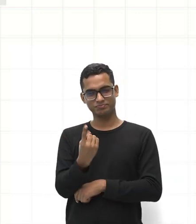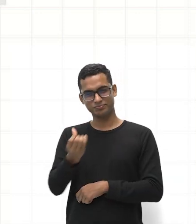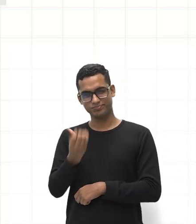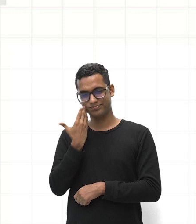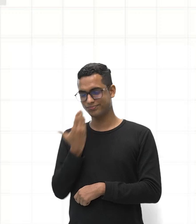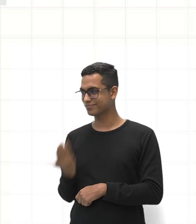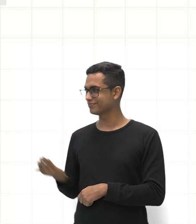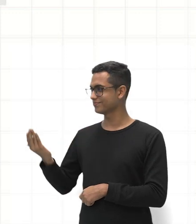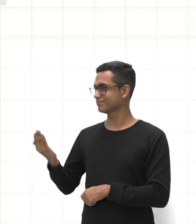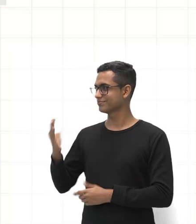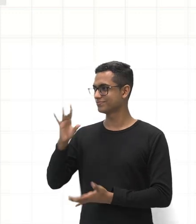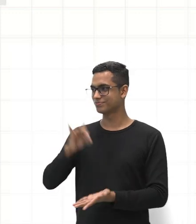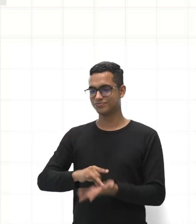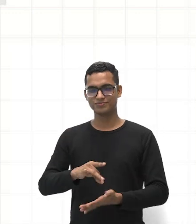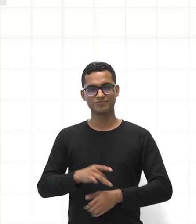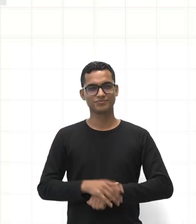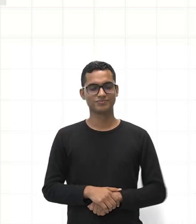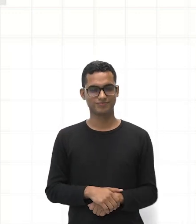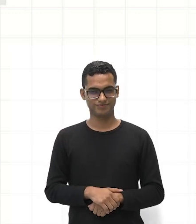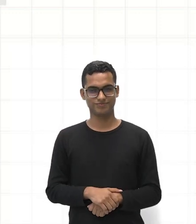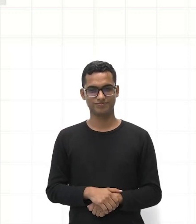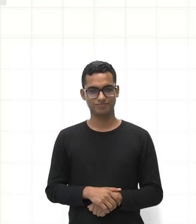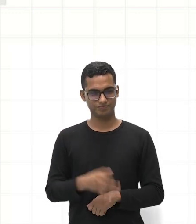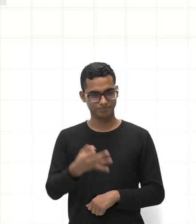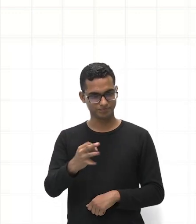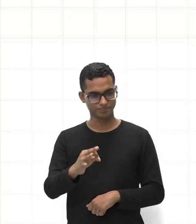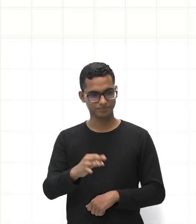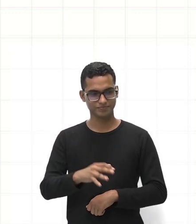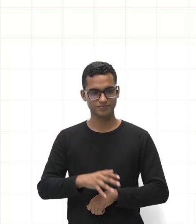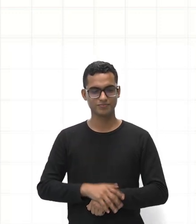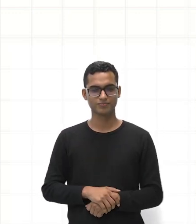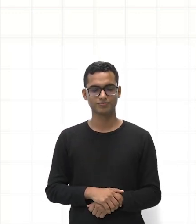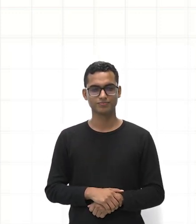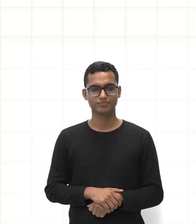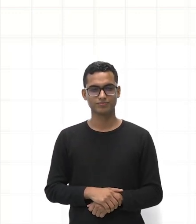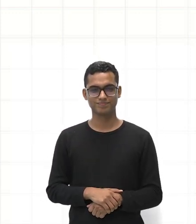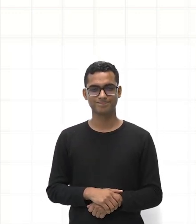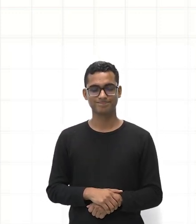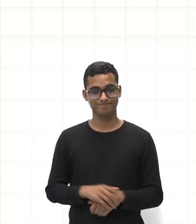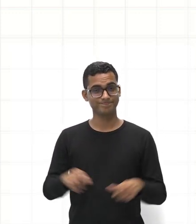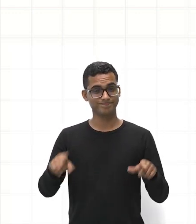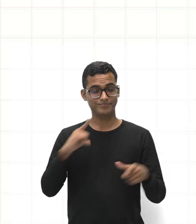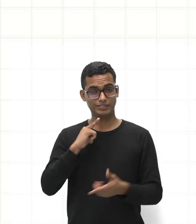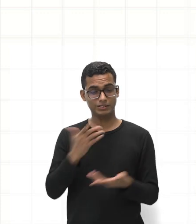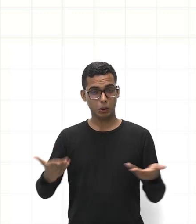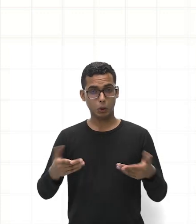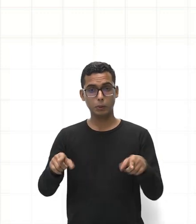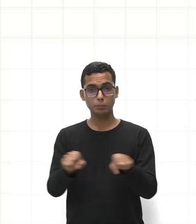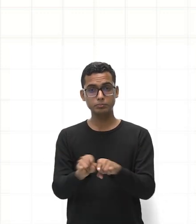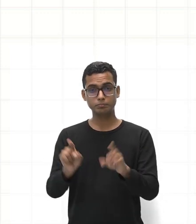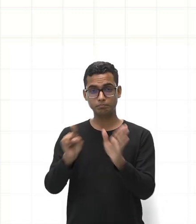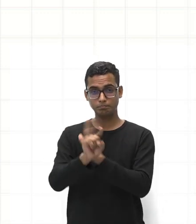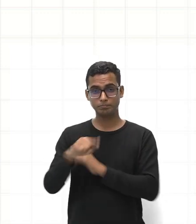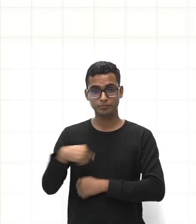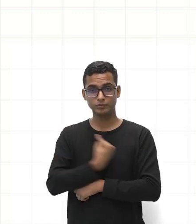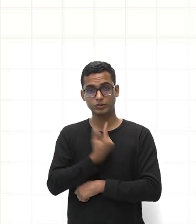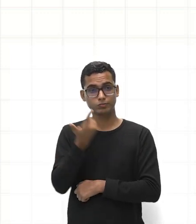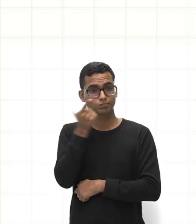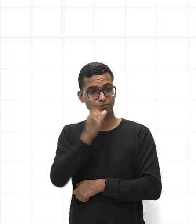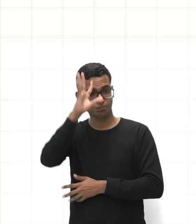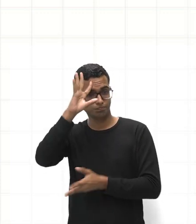por 4. 4 vezes maior. Beleza? E aí tem aqui uma situação para a gente pensar um pouquinho, para a gente fechar aqui a nossa